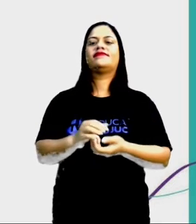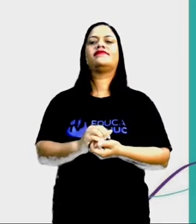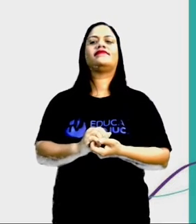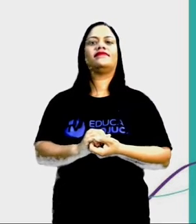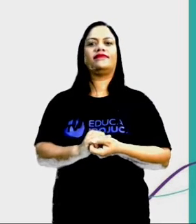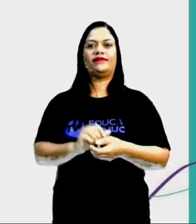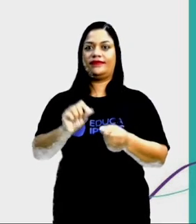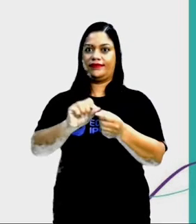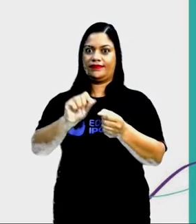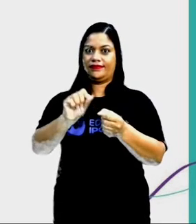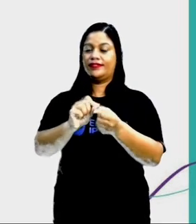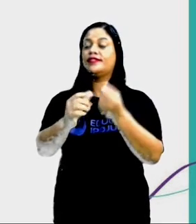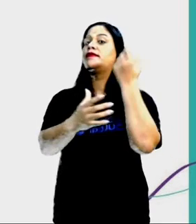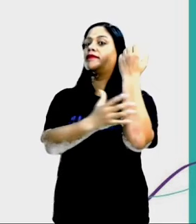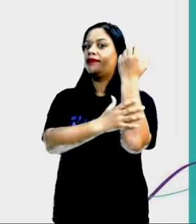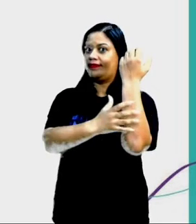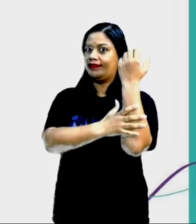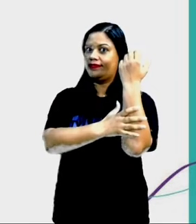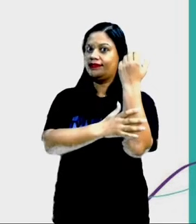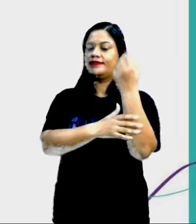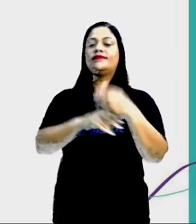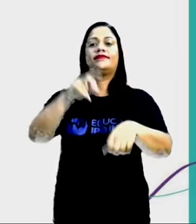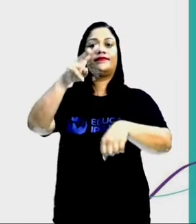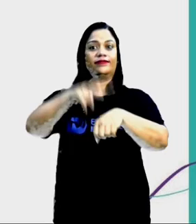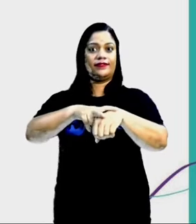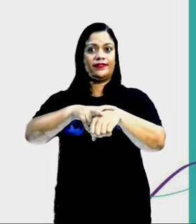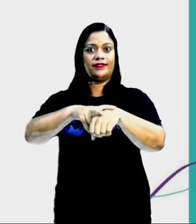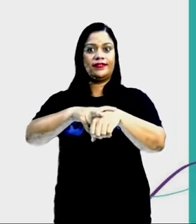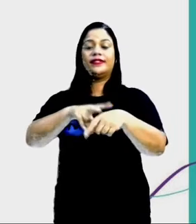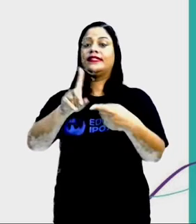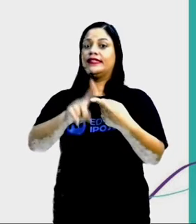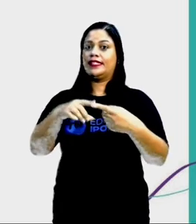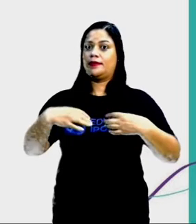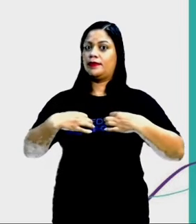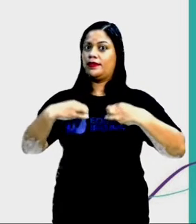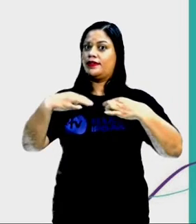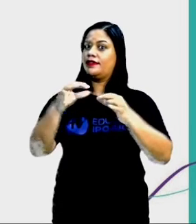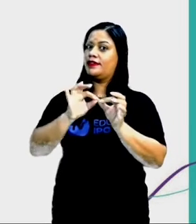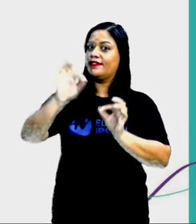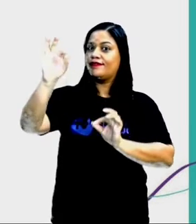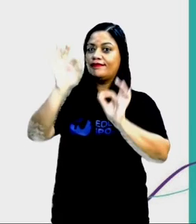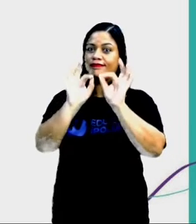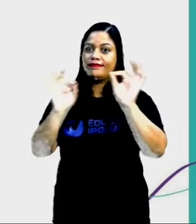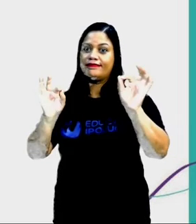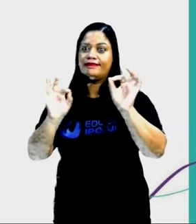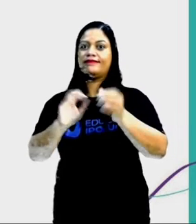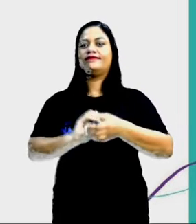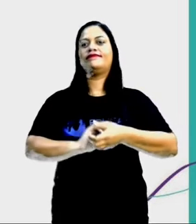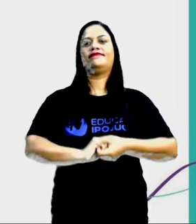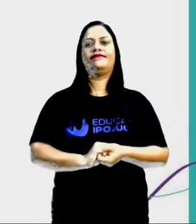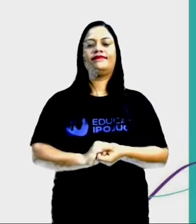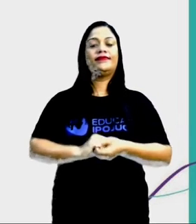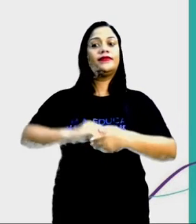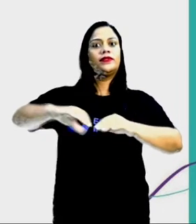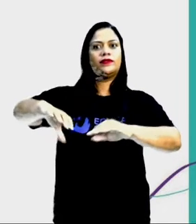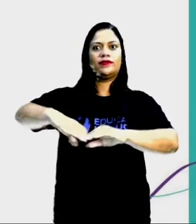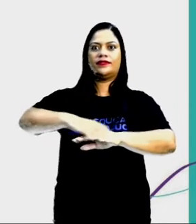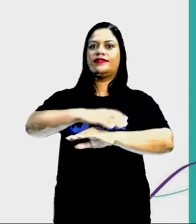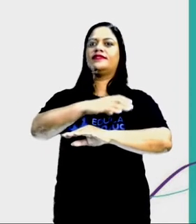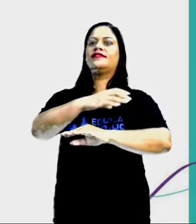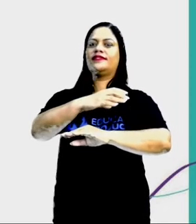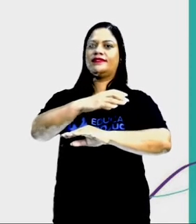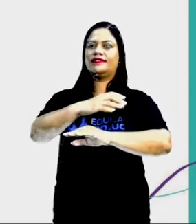mesa, ela é feita de madeira, vidro e tecido. O